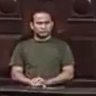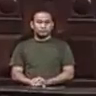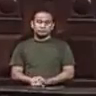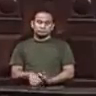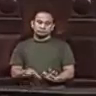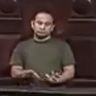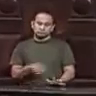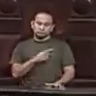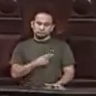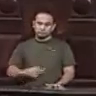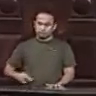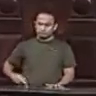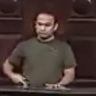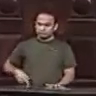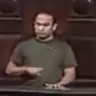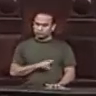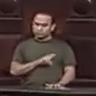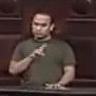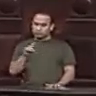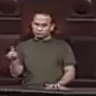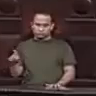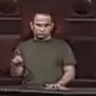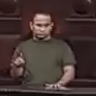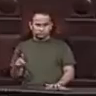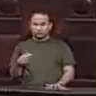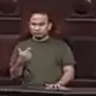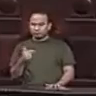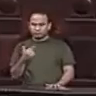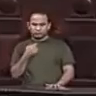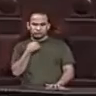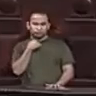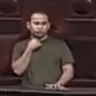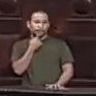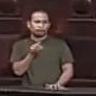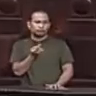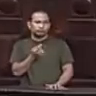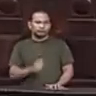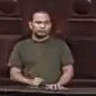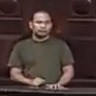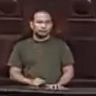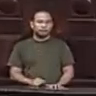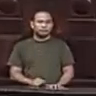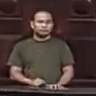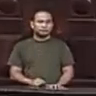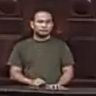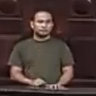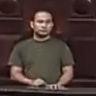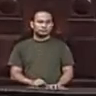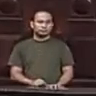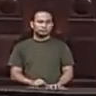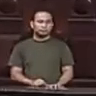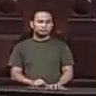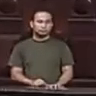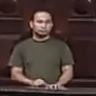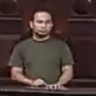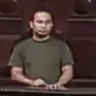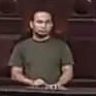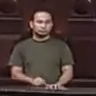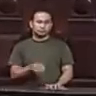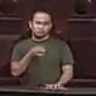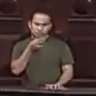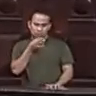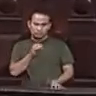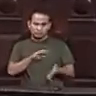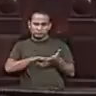Então, presidente, não paira qualquer dúvida da impossibilidade de se